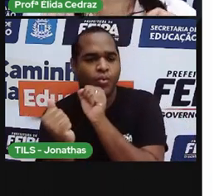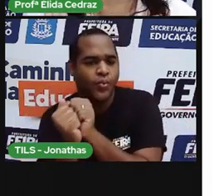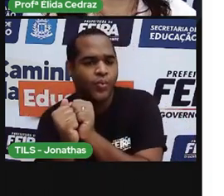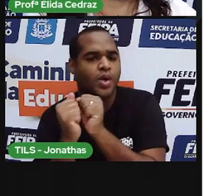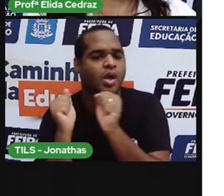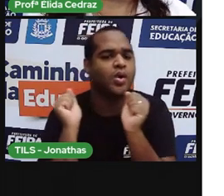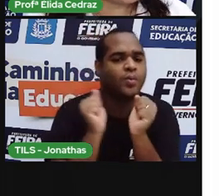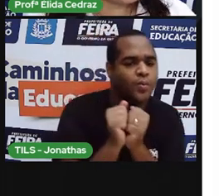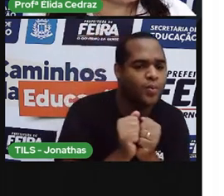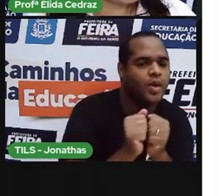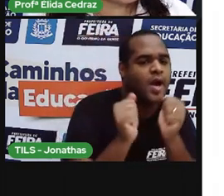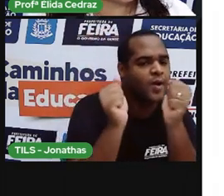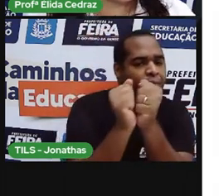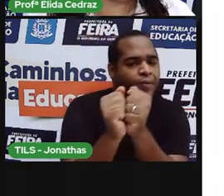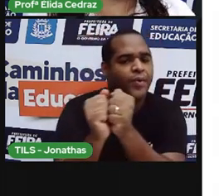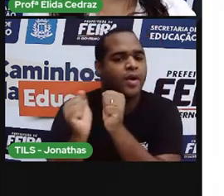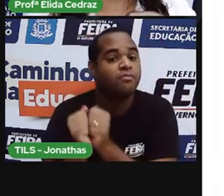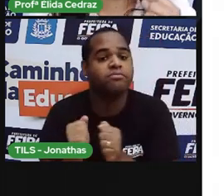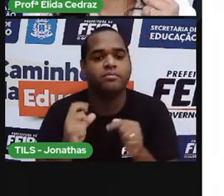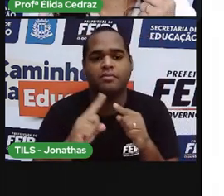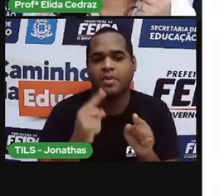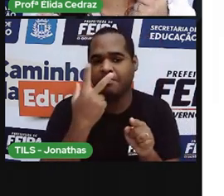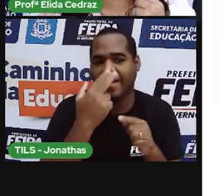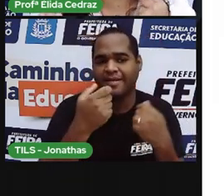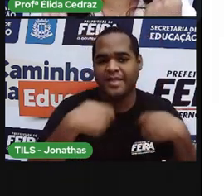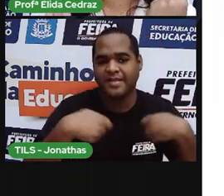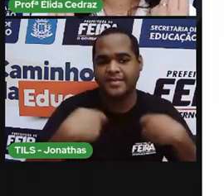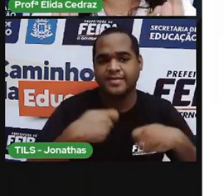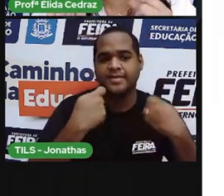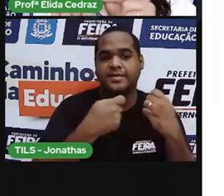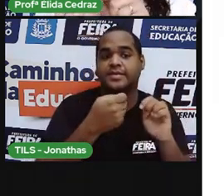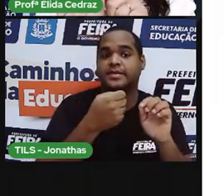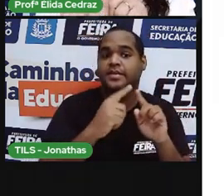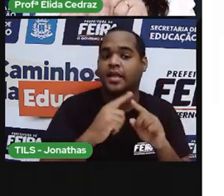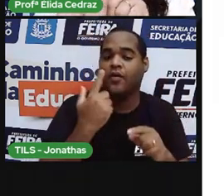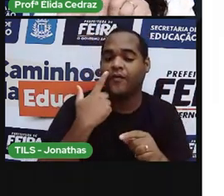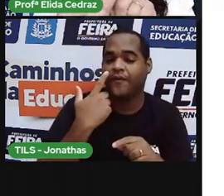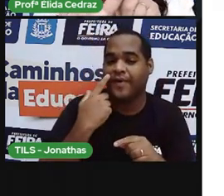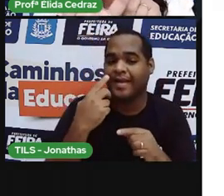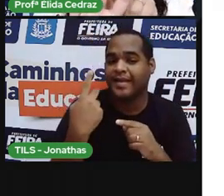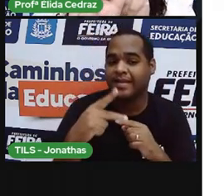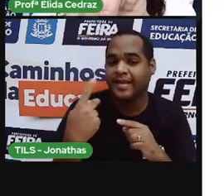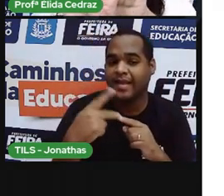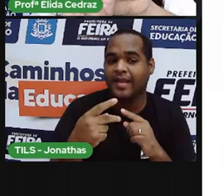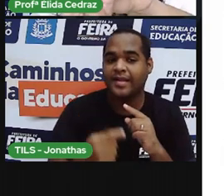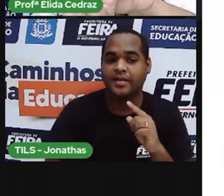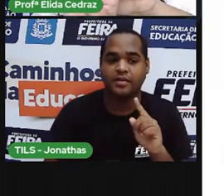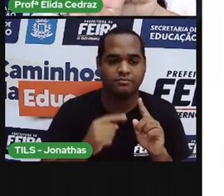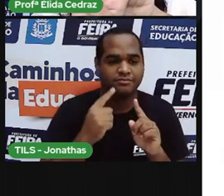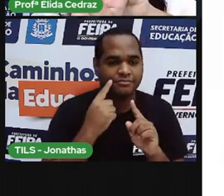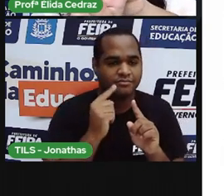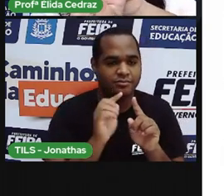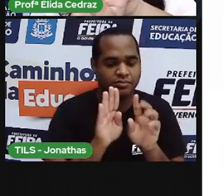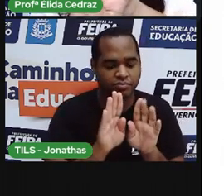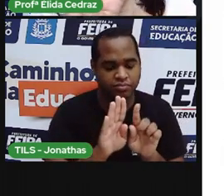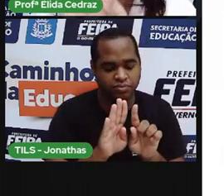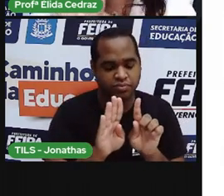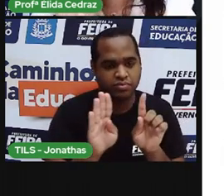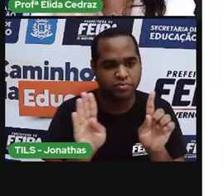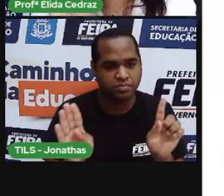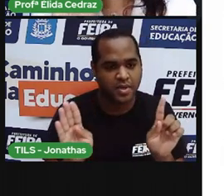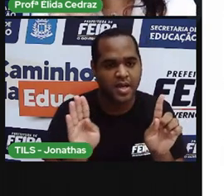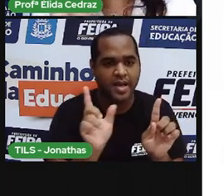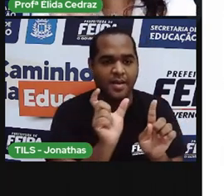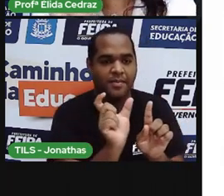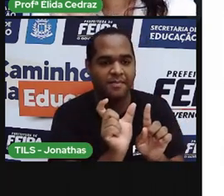coladinhas. A segmentação é aquilo que deixa o espaço entre